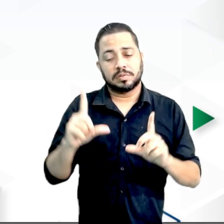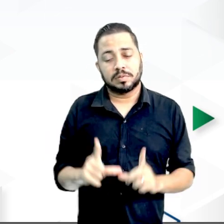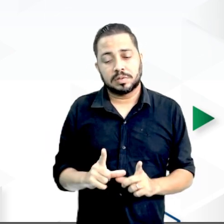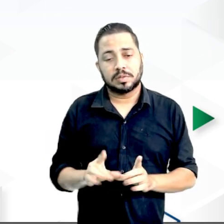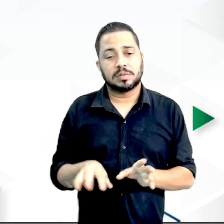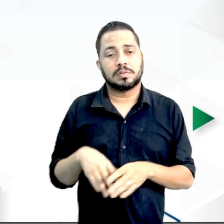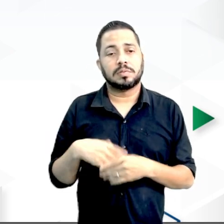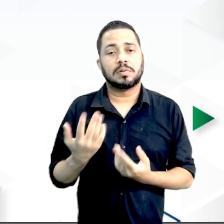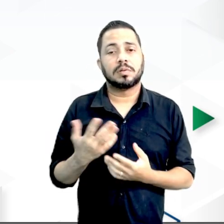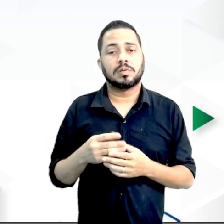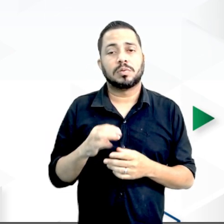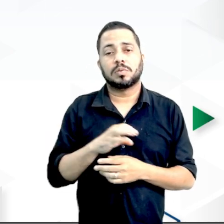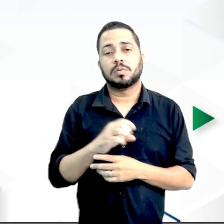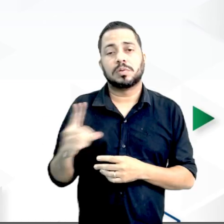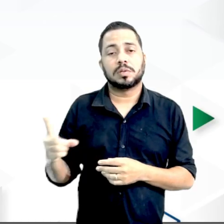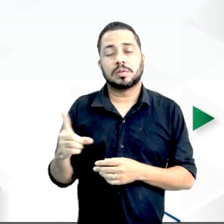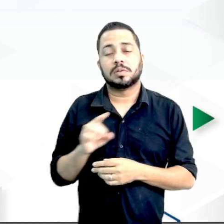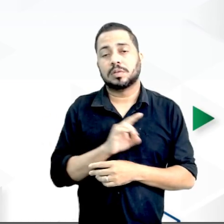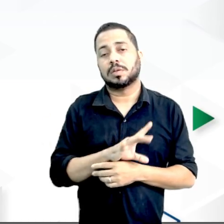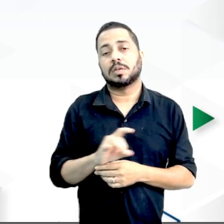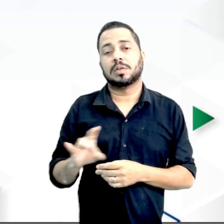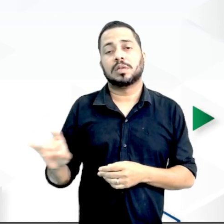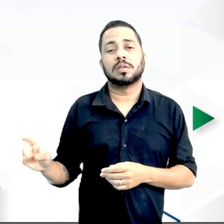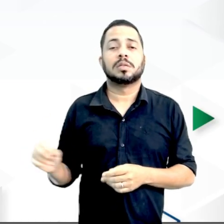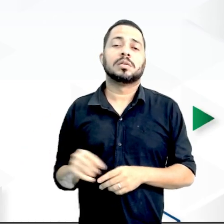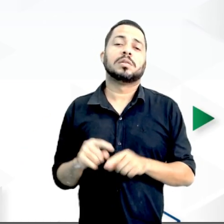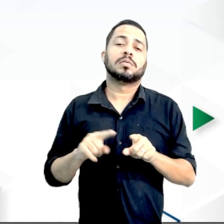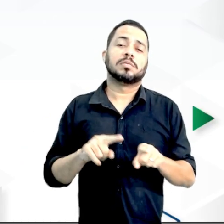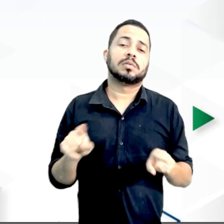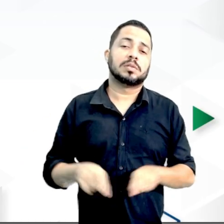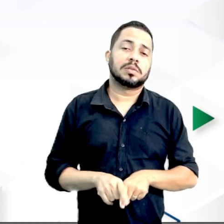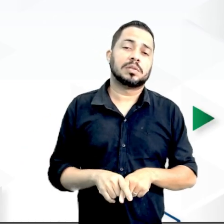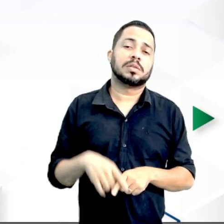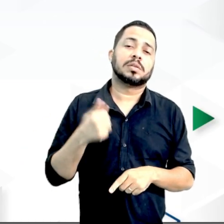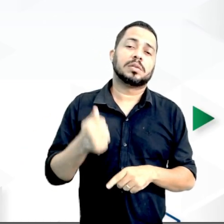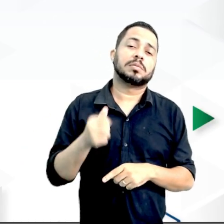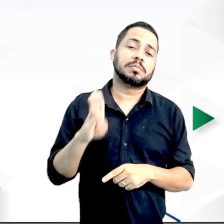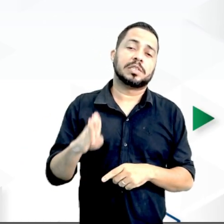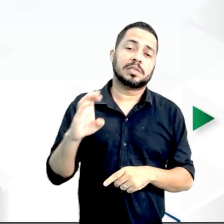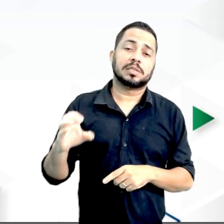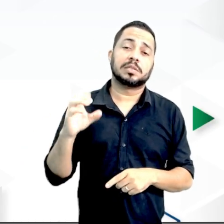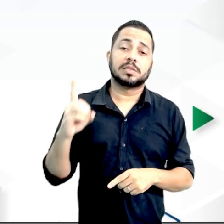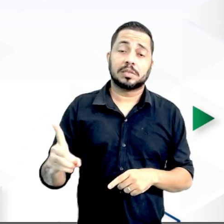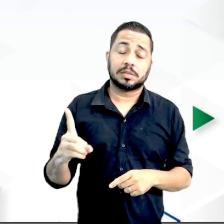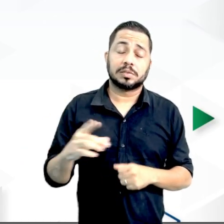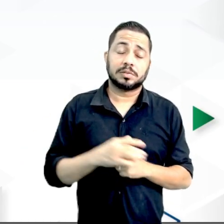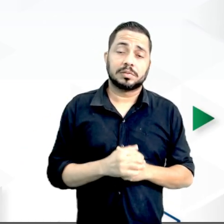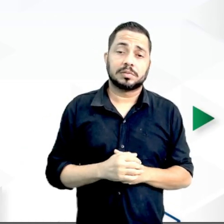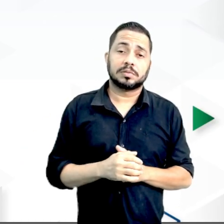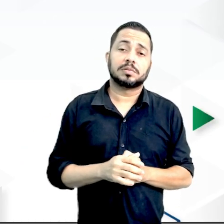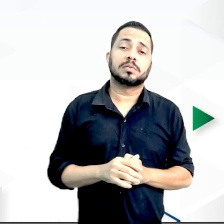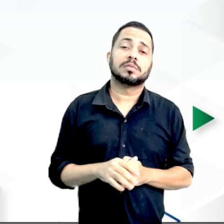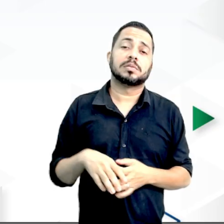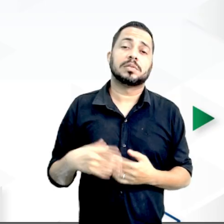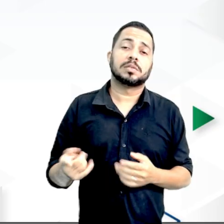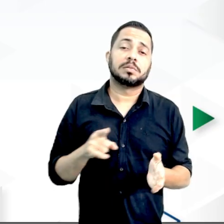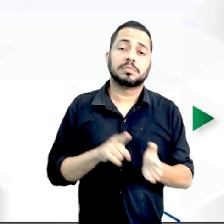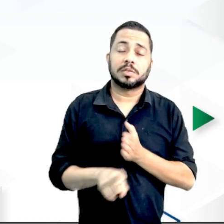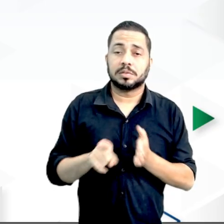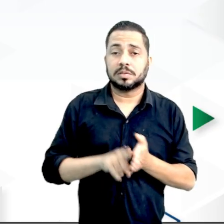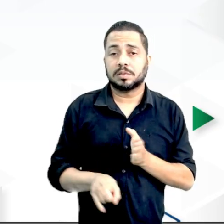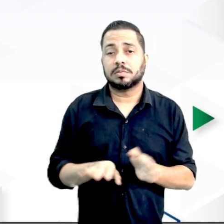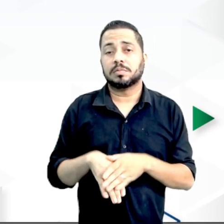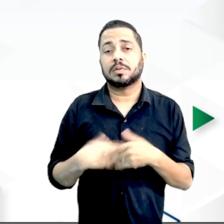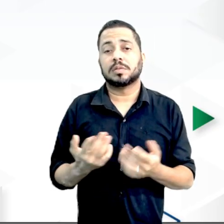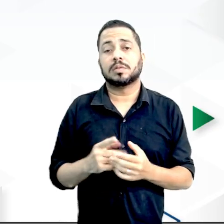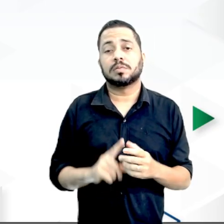quais coordenadas de cada vértice do quadrado ABCD, e além dessa pergunta